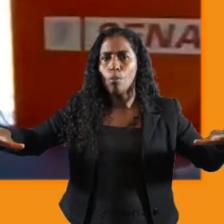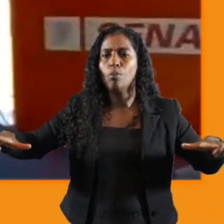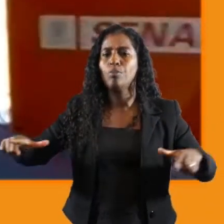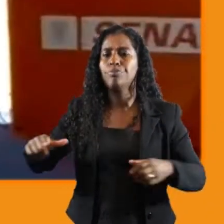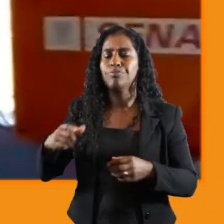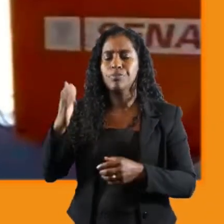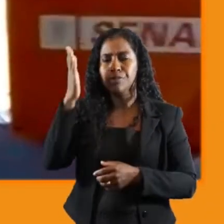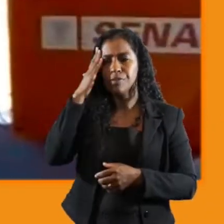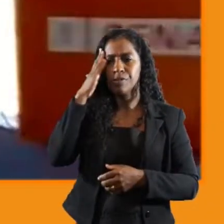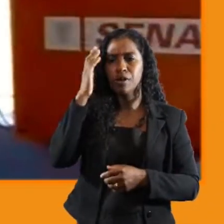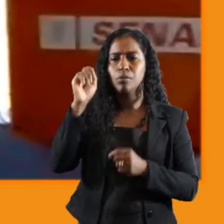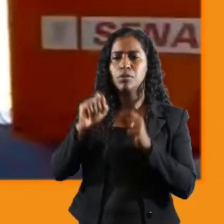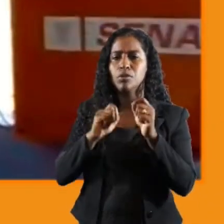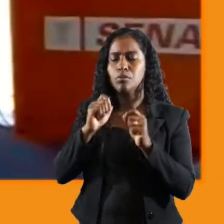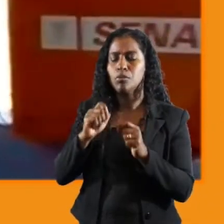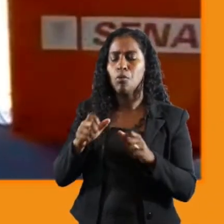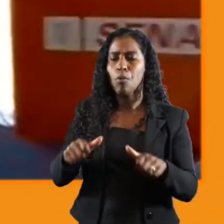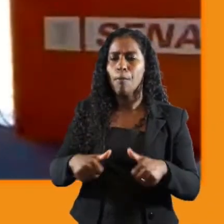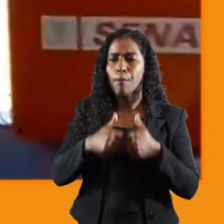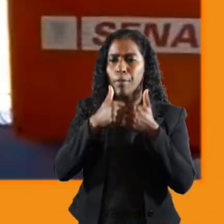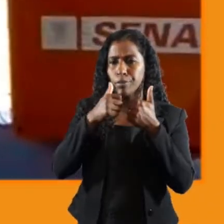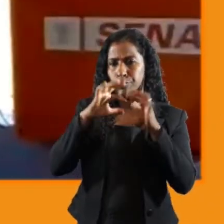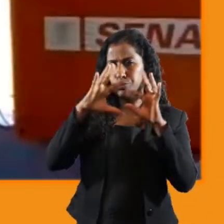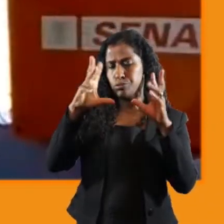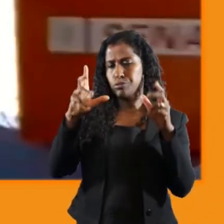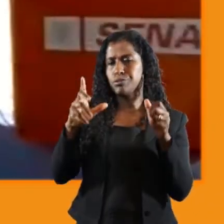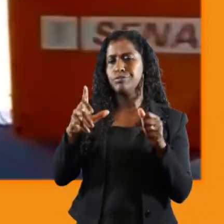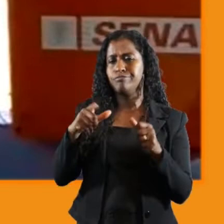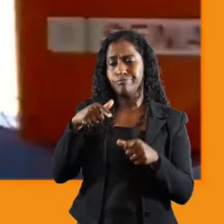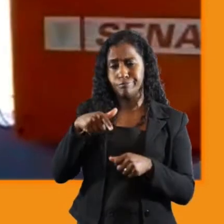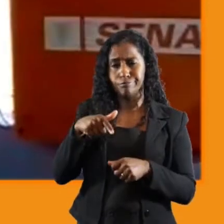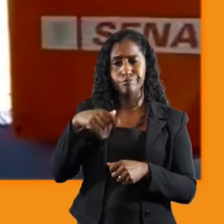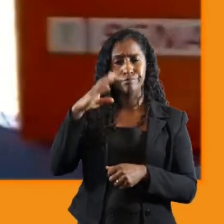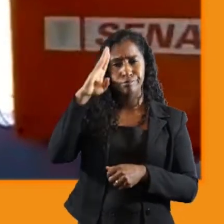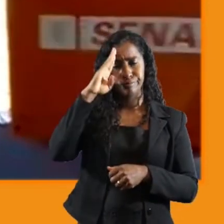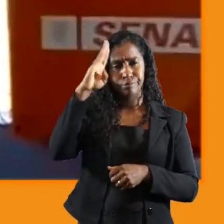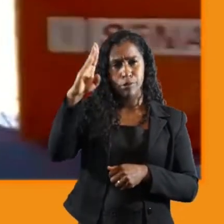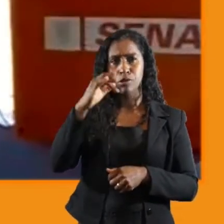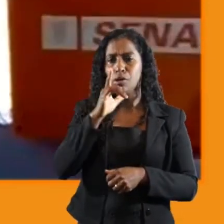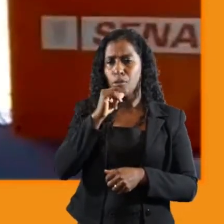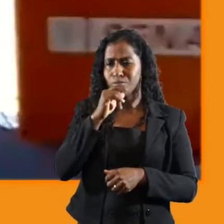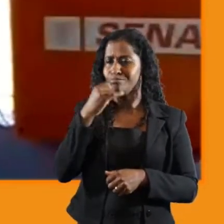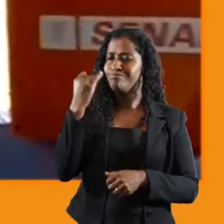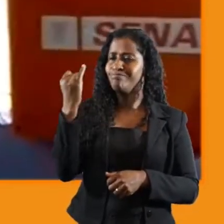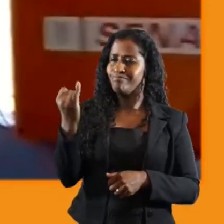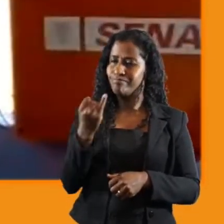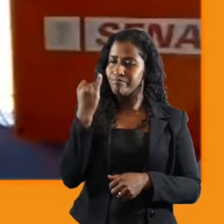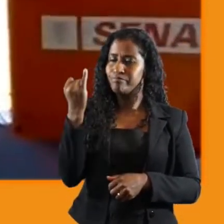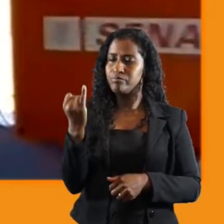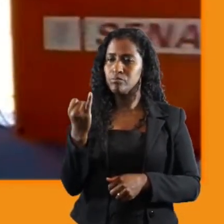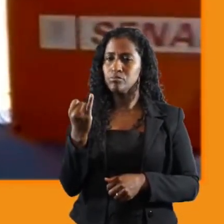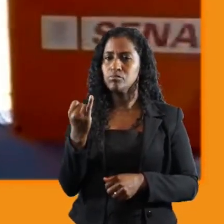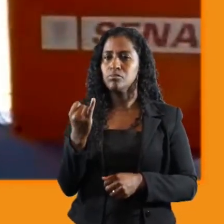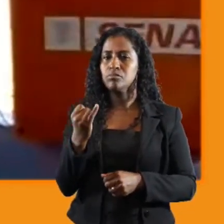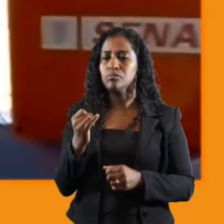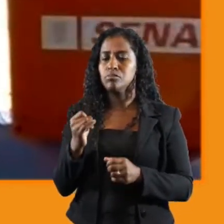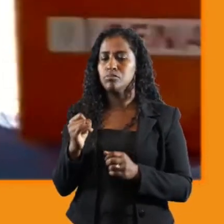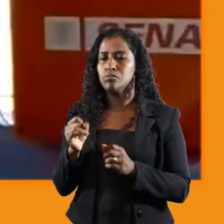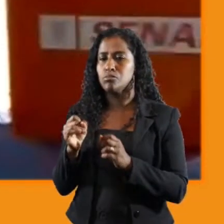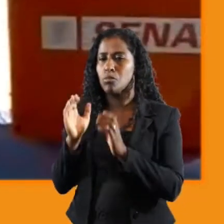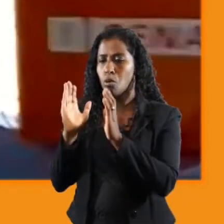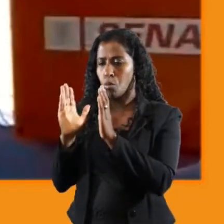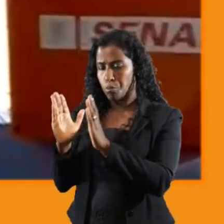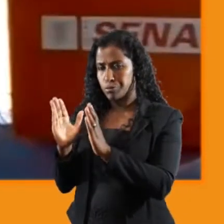para o bem-estar de todos, a água ela é de extrema valia e importância. Então, os módulos vão ligar essa